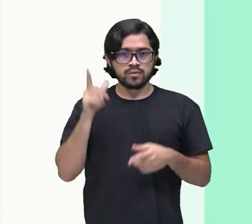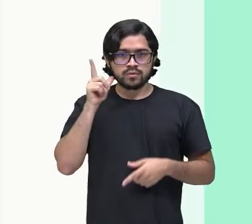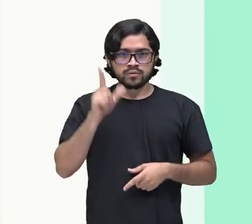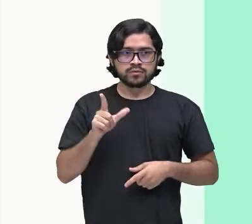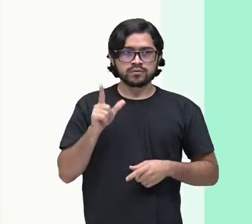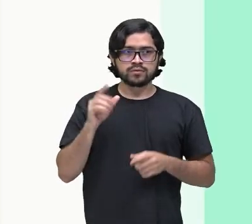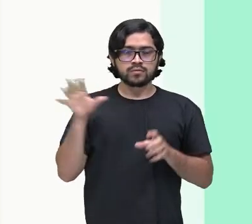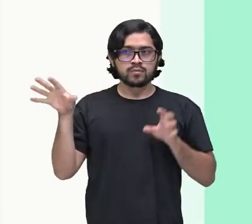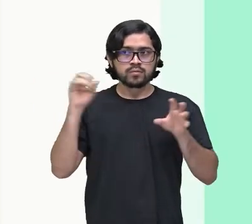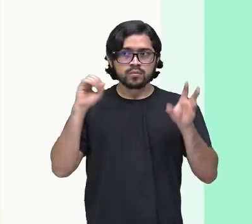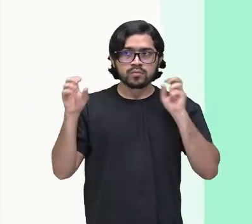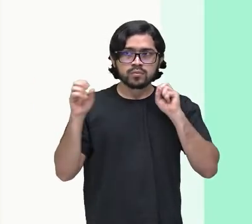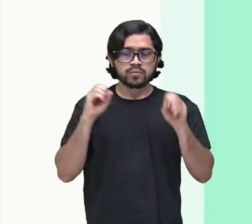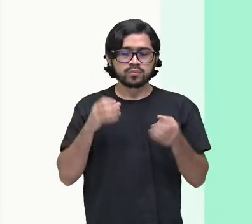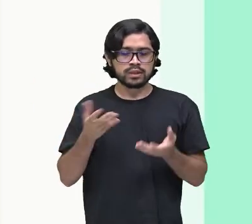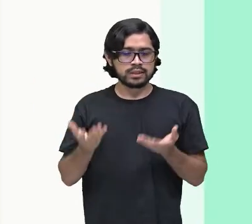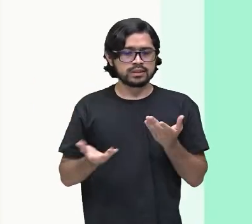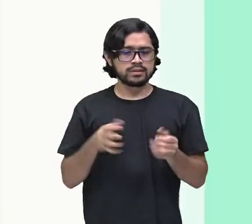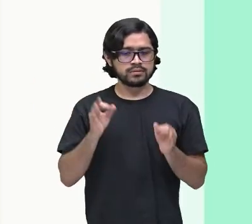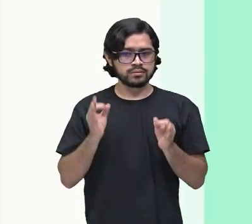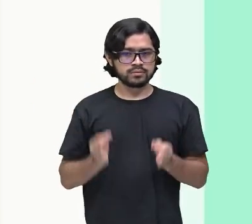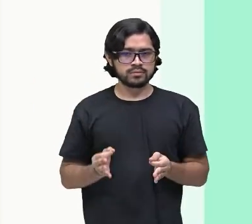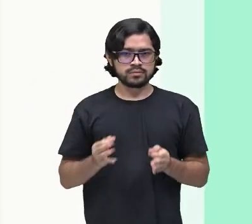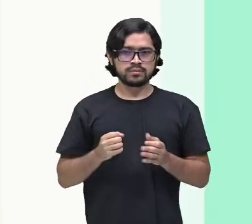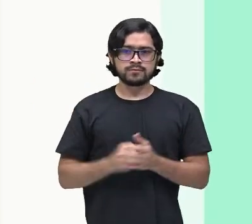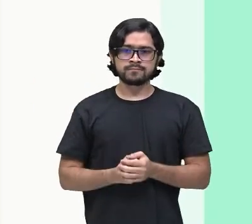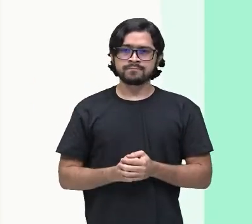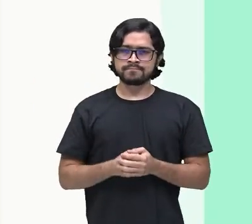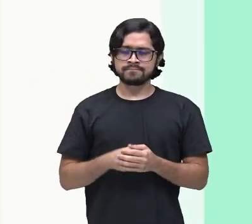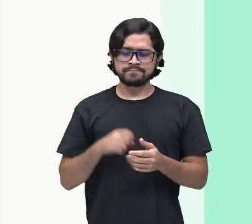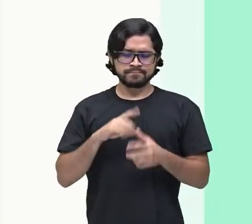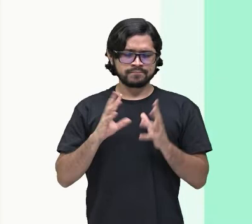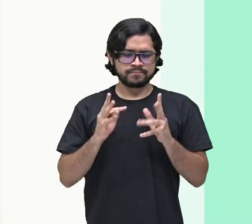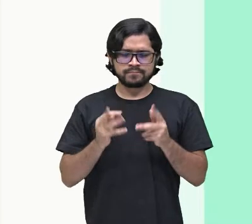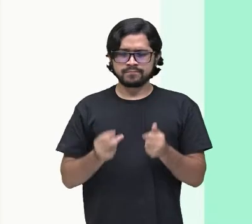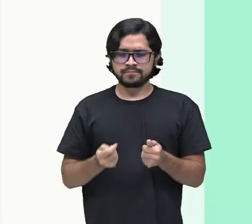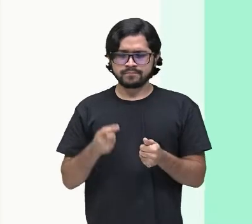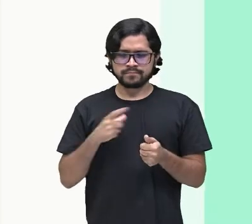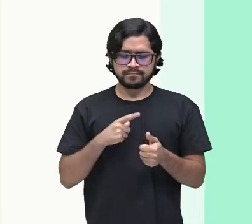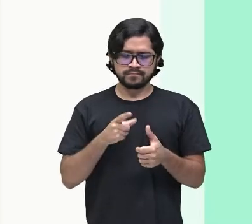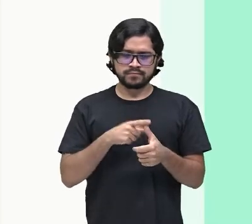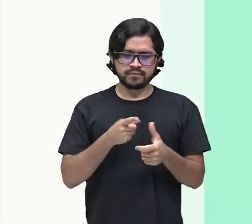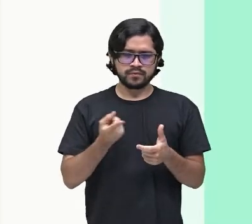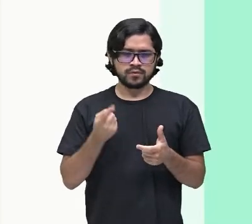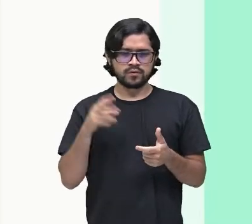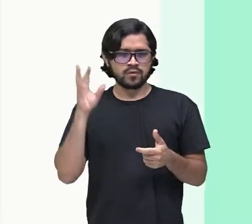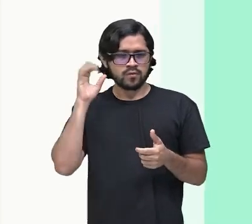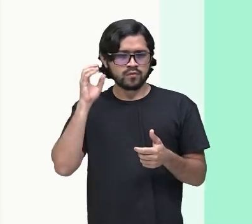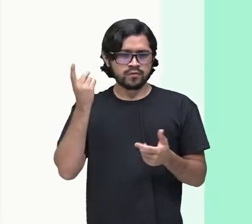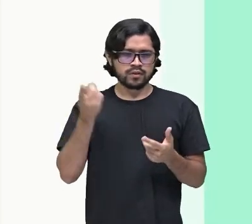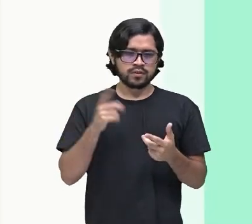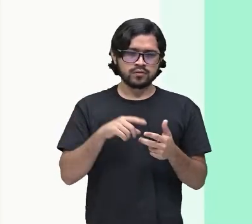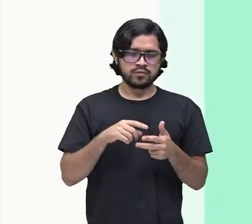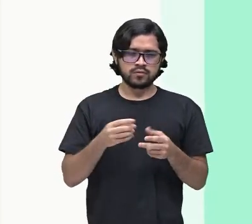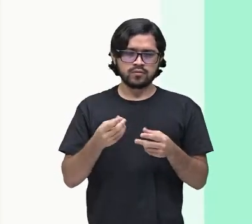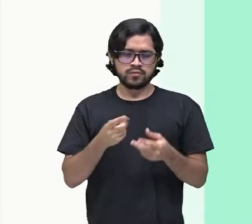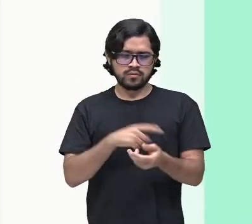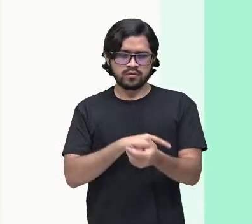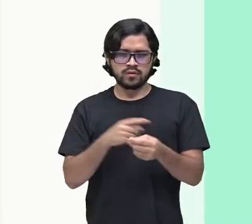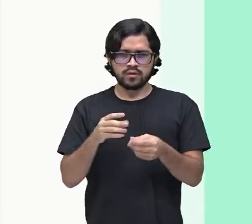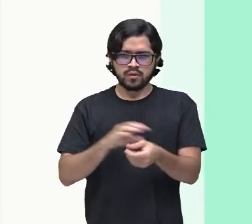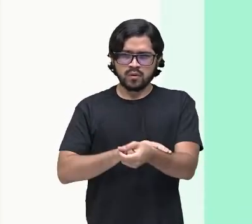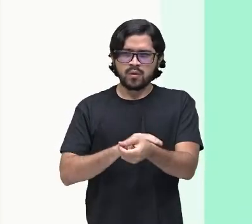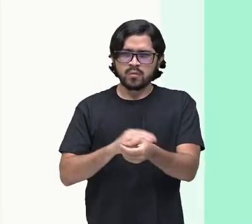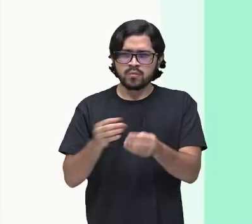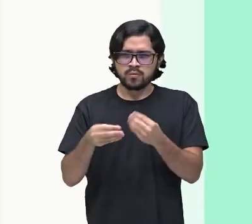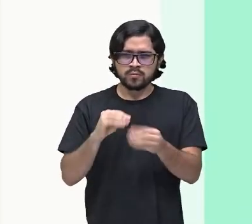Então, o nosso ouvido, junto com a nossa visão, com o nosso tato, com os músculos e também com as nossas articulações, nos dão informações